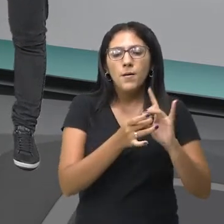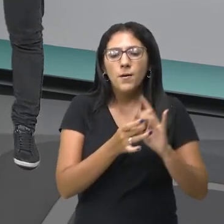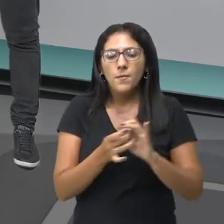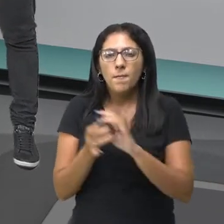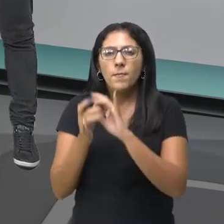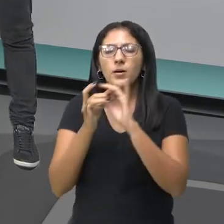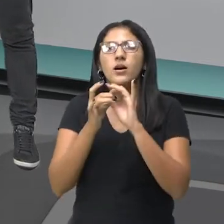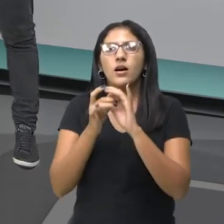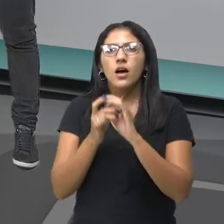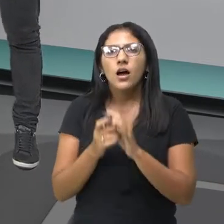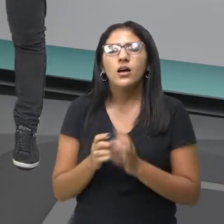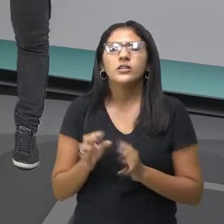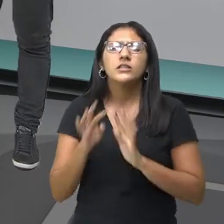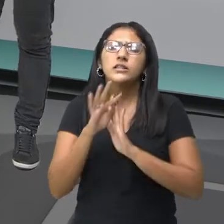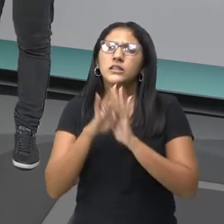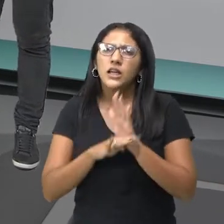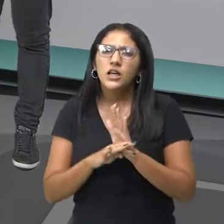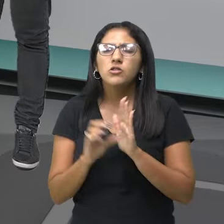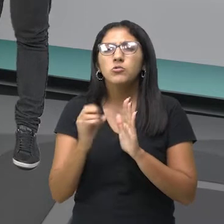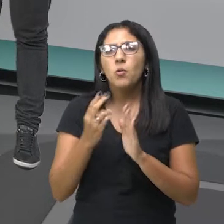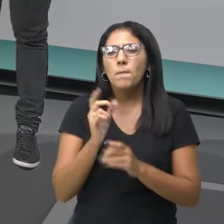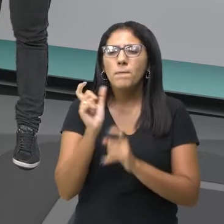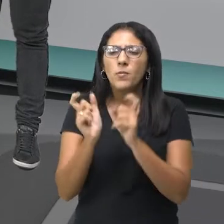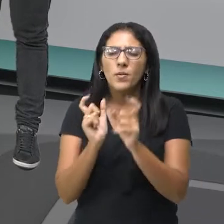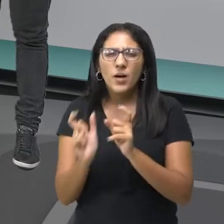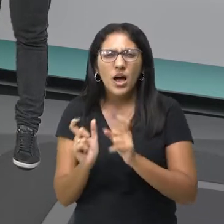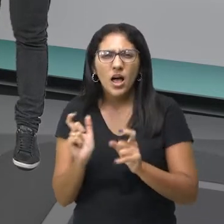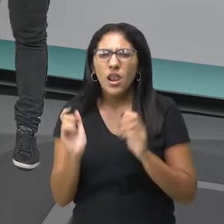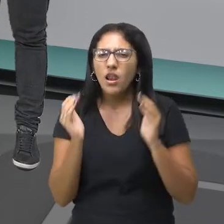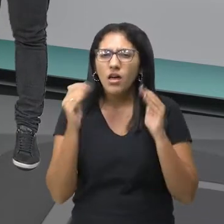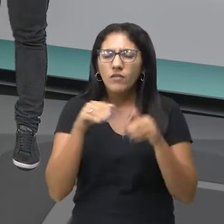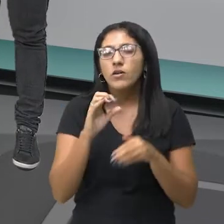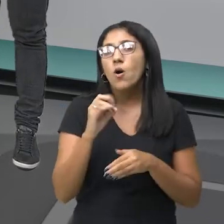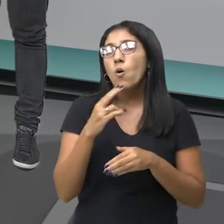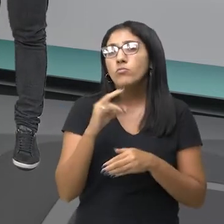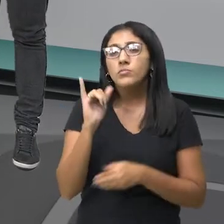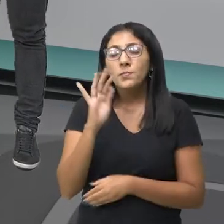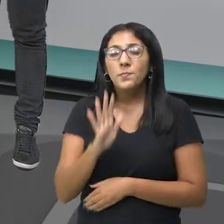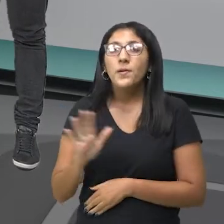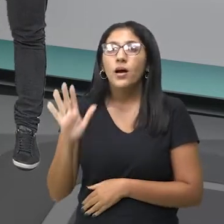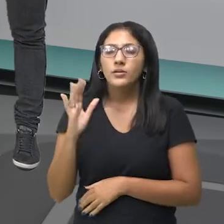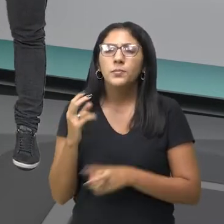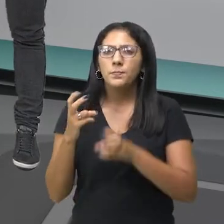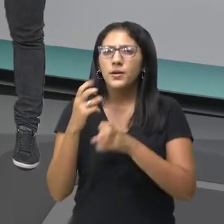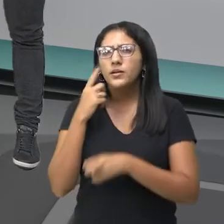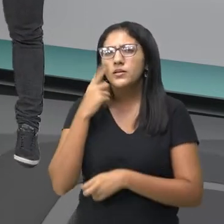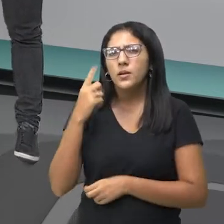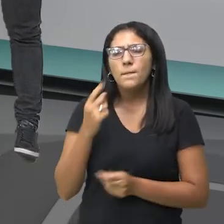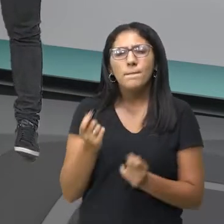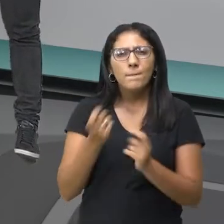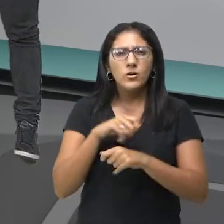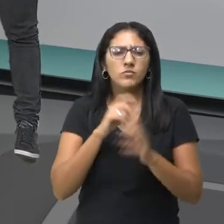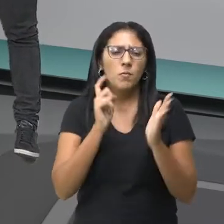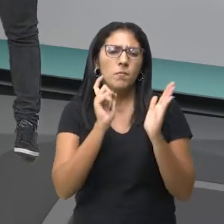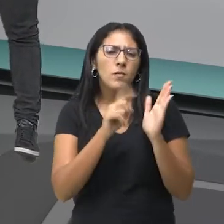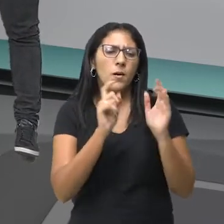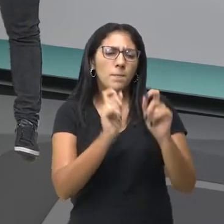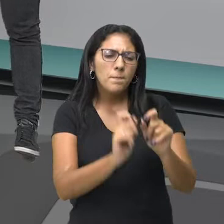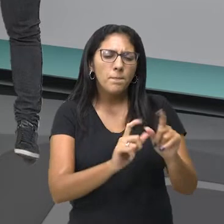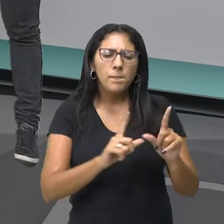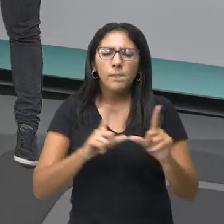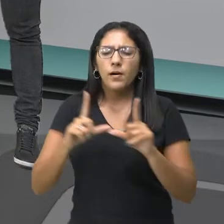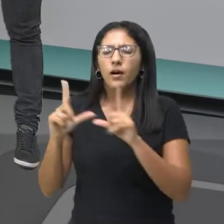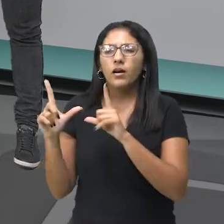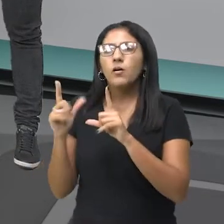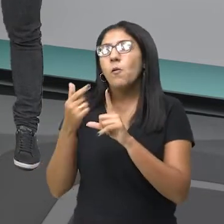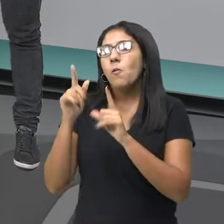para outra página que não essa, que era a seguinte. Aqui também, observe que eu posso clicar e ser